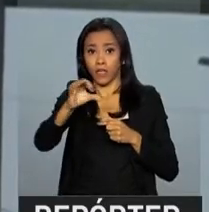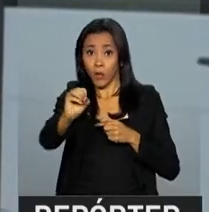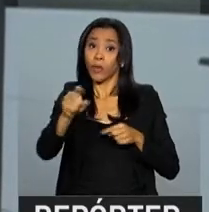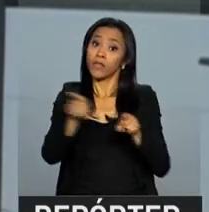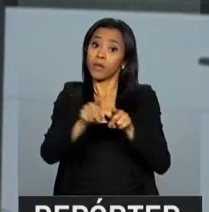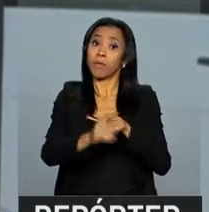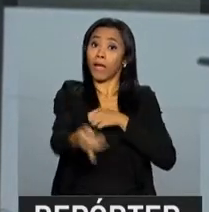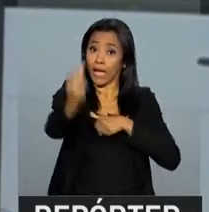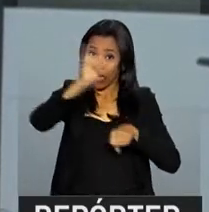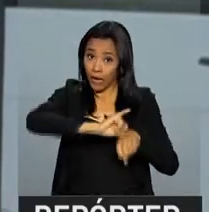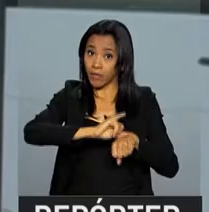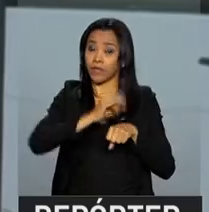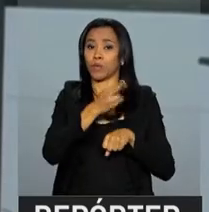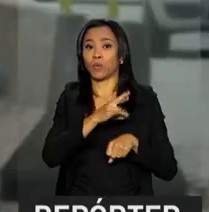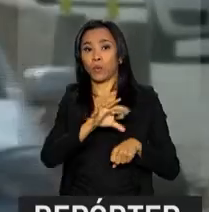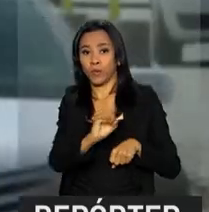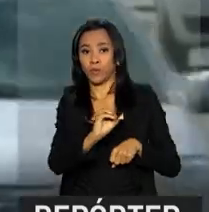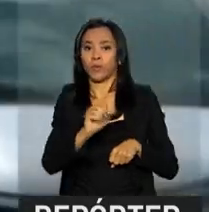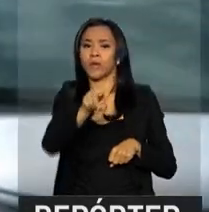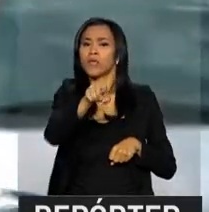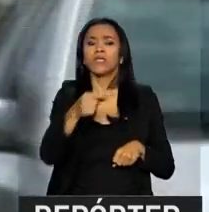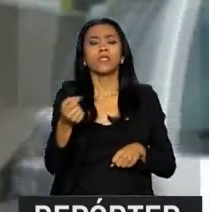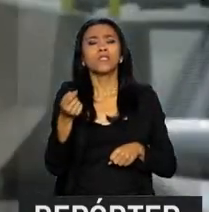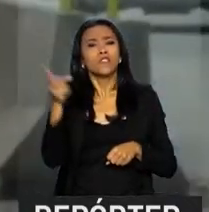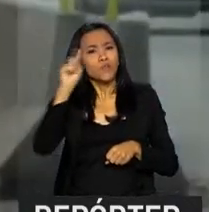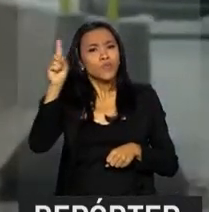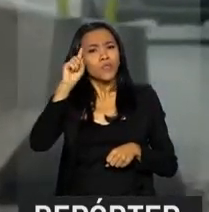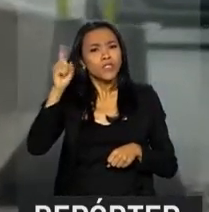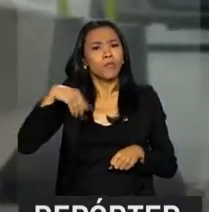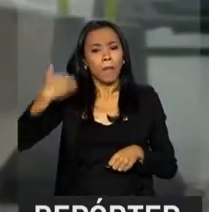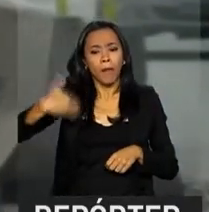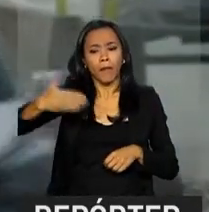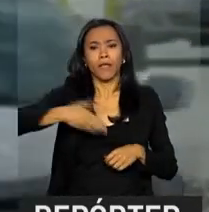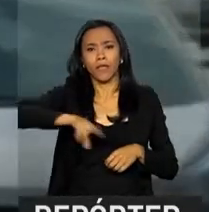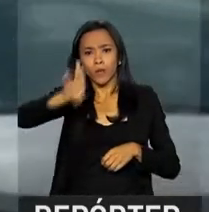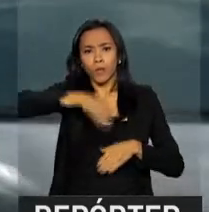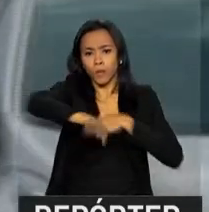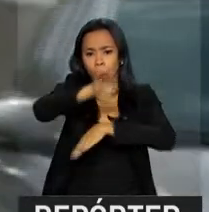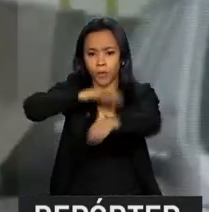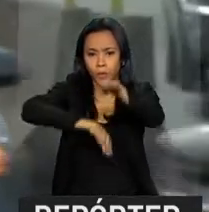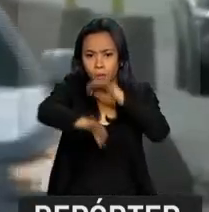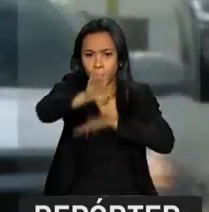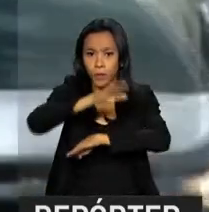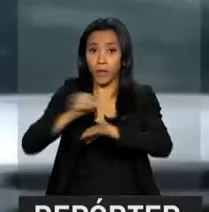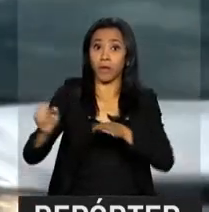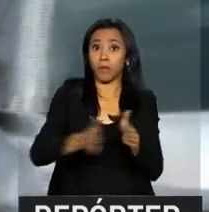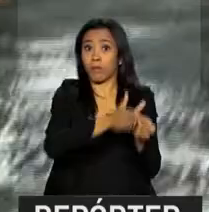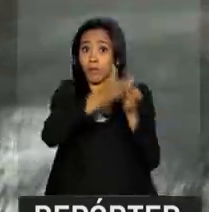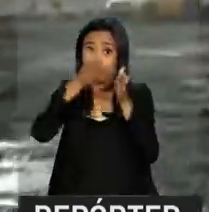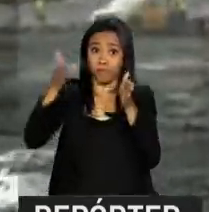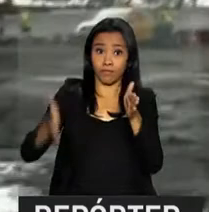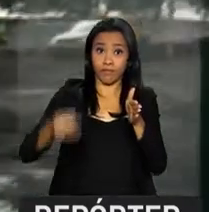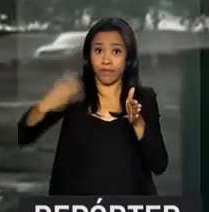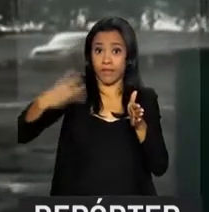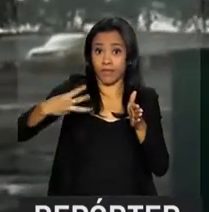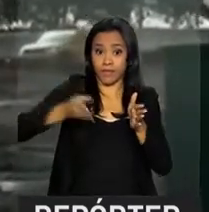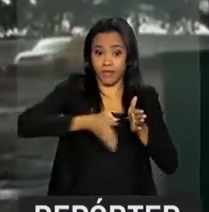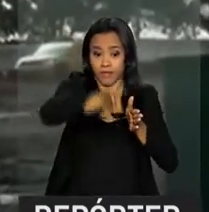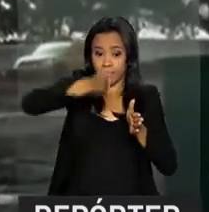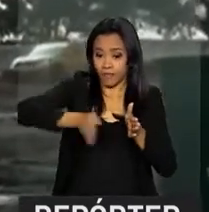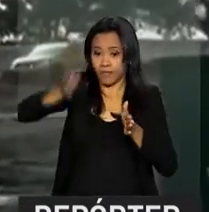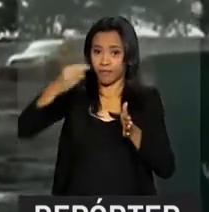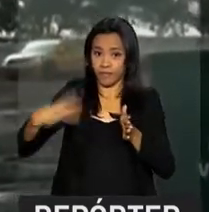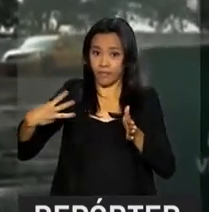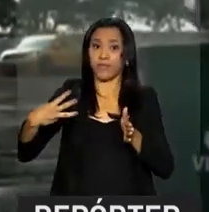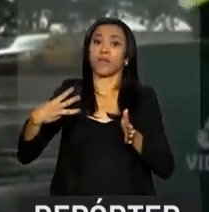Rio de Janeiro. E para facilitar o dia a dia de quem depende dessa estrada, uma terceira faixa começa a ser construída na região. Com